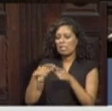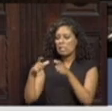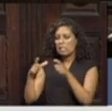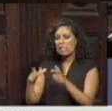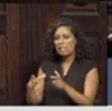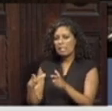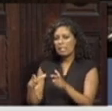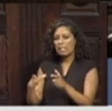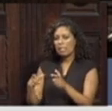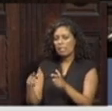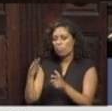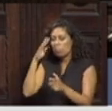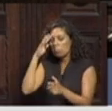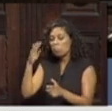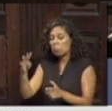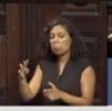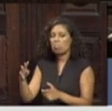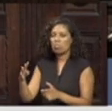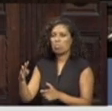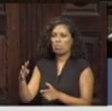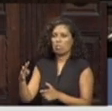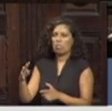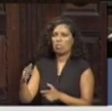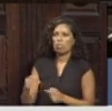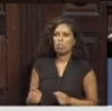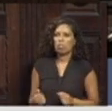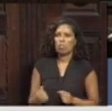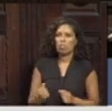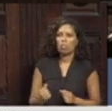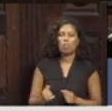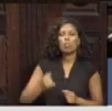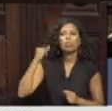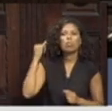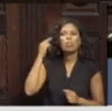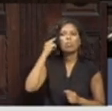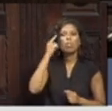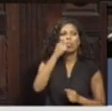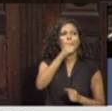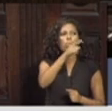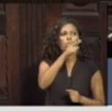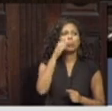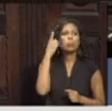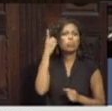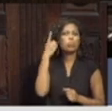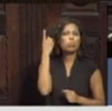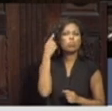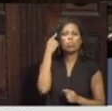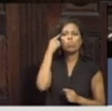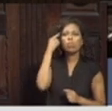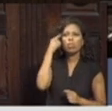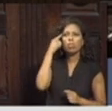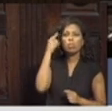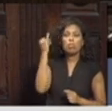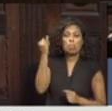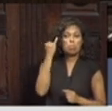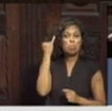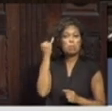E além desse quadro, a especificidade de ser um município